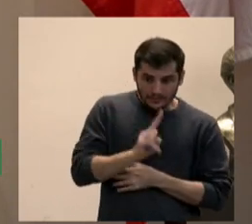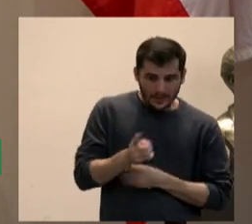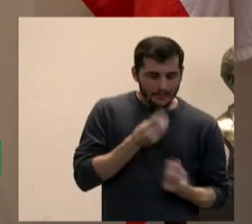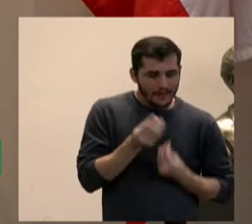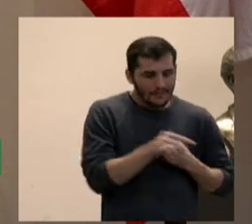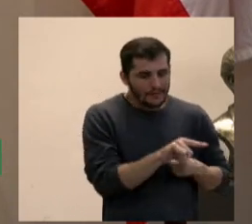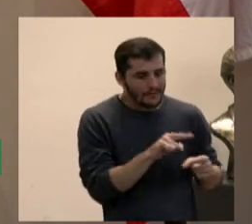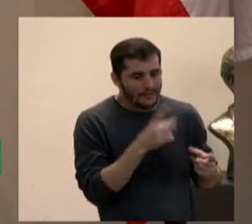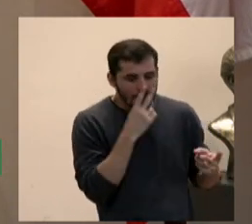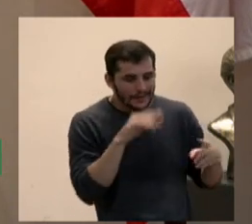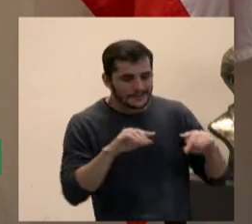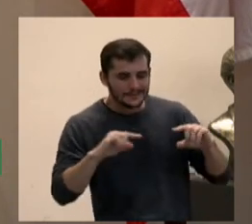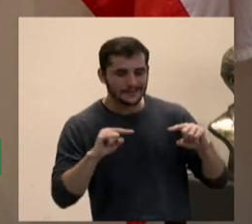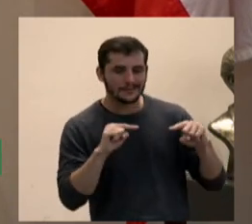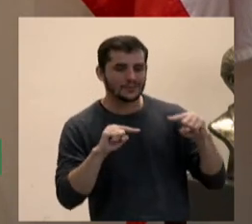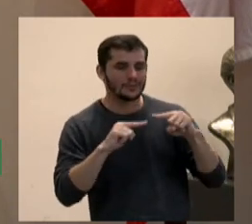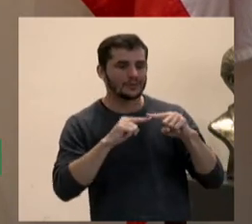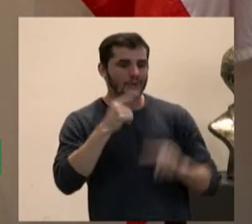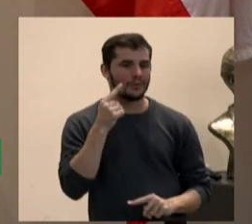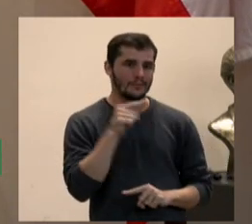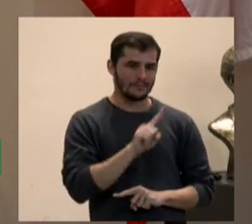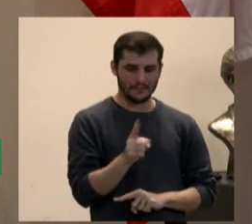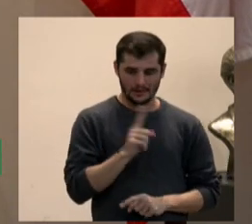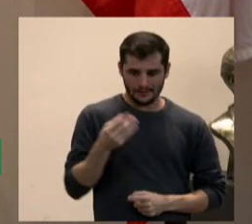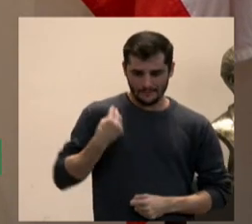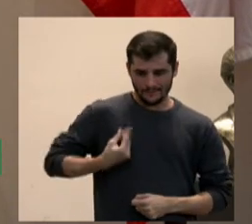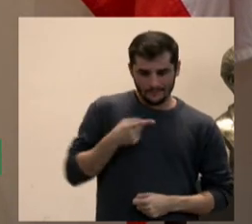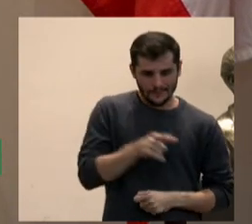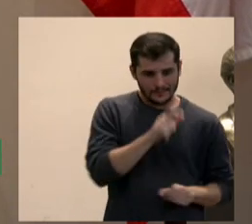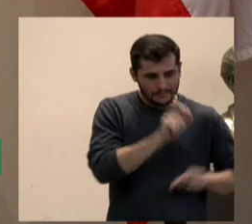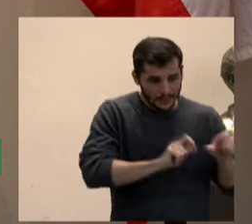adultas, trabalhadores e trabalhadoras.